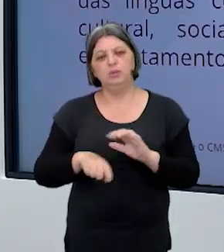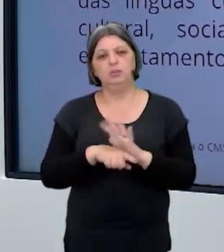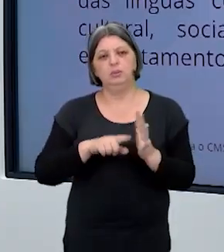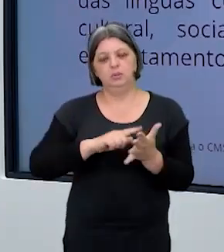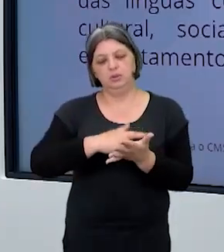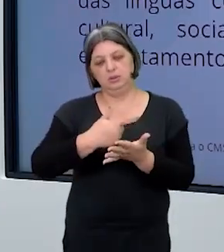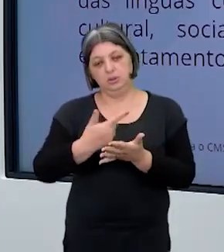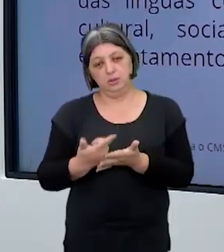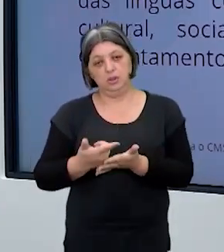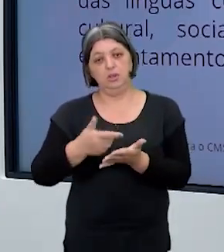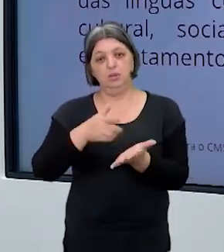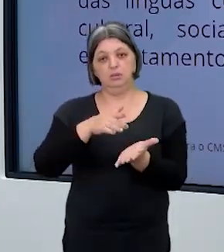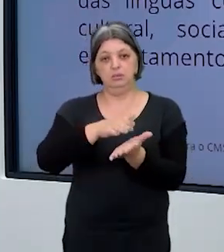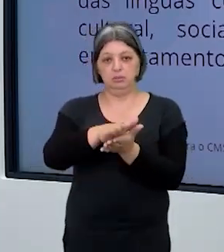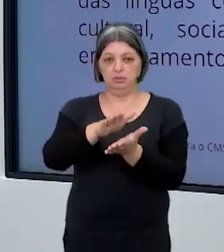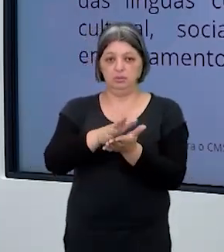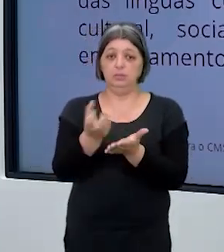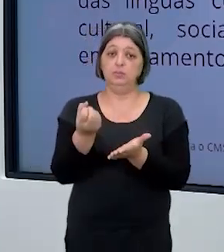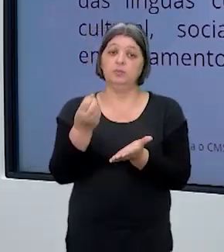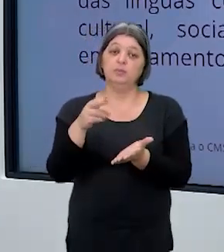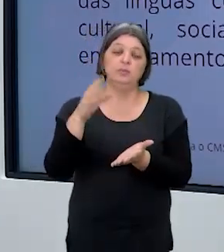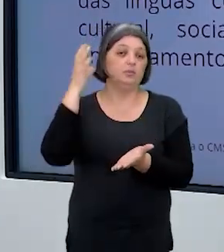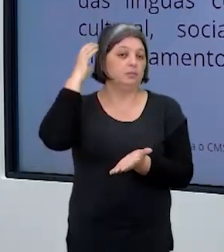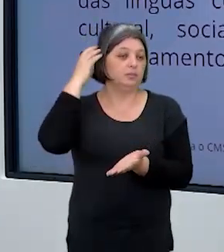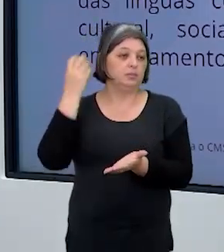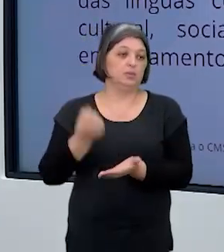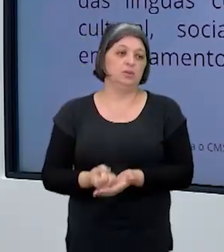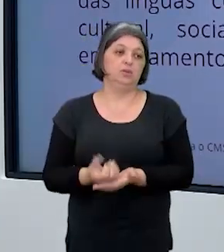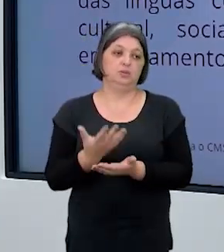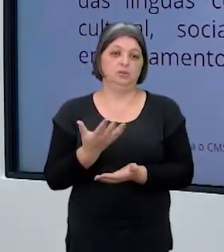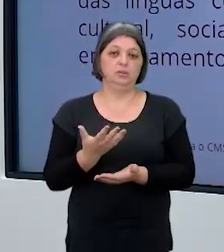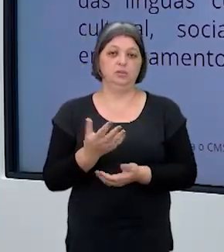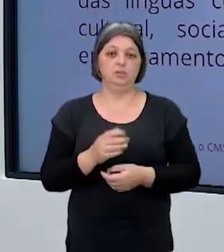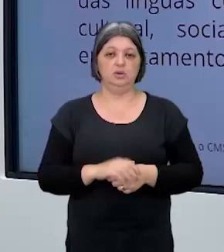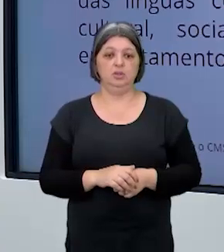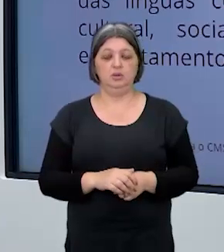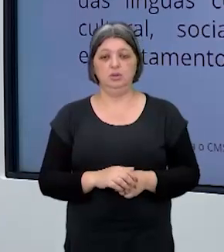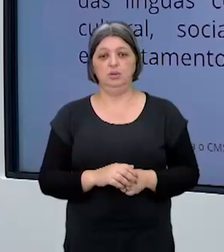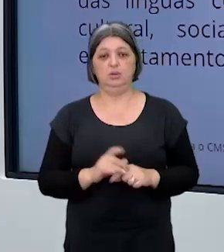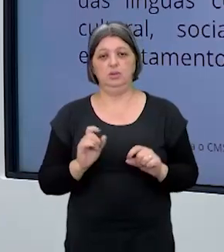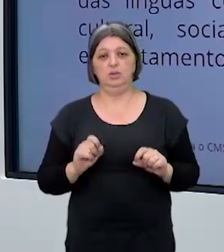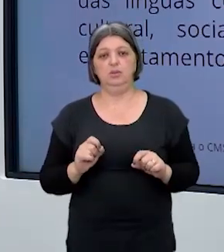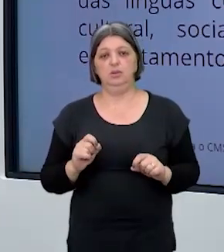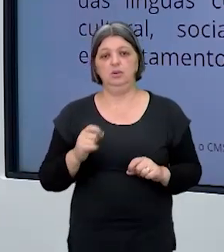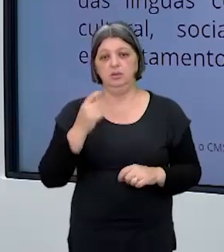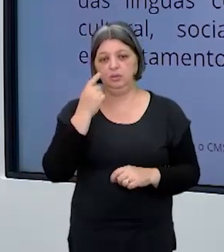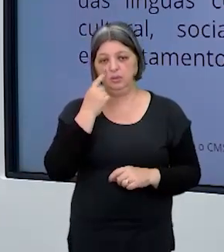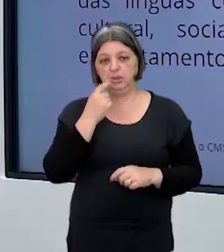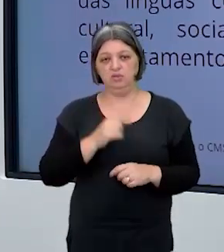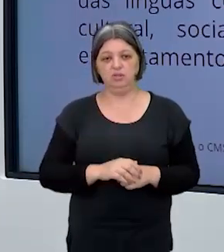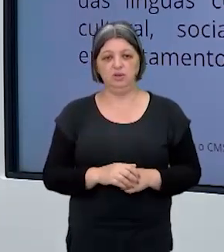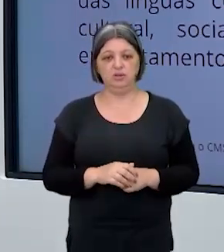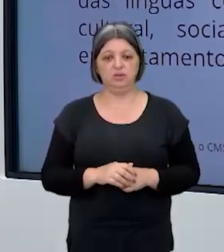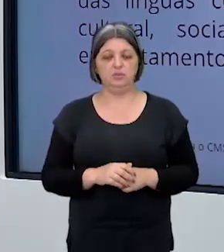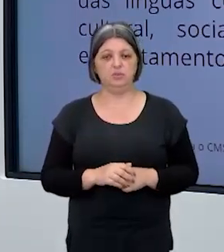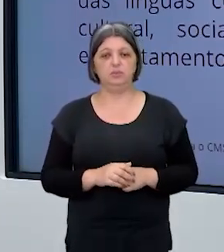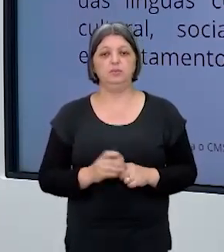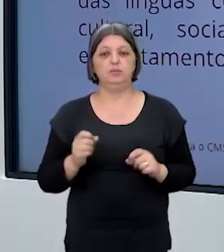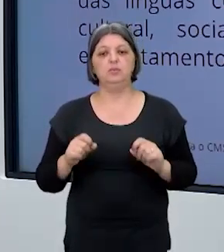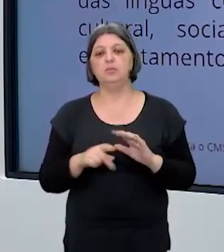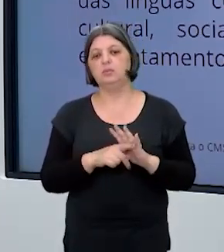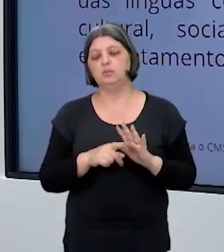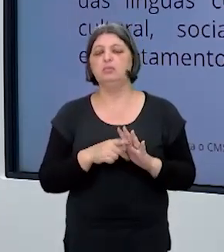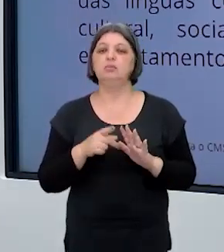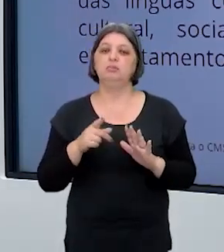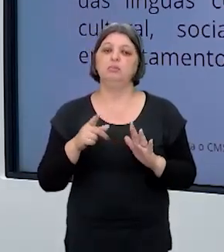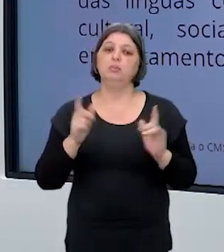bom? Ou um podcast vocês podem simular na sala de aula também, né? Pode fazer aquela gravação aí mais caseirinha pelo celular